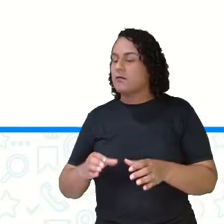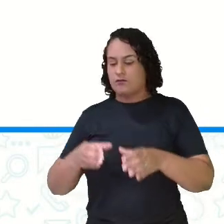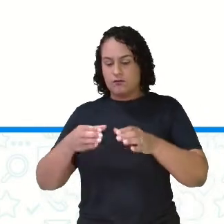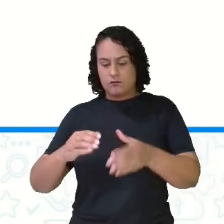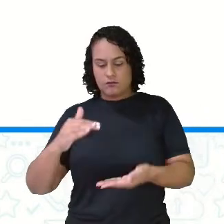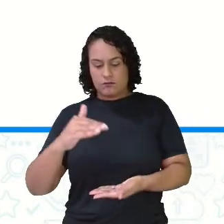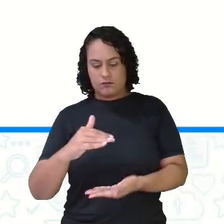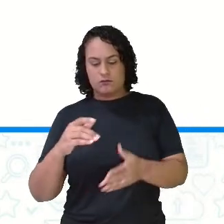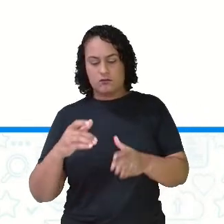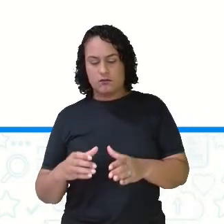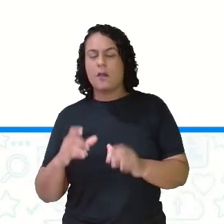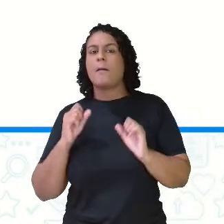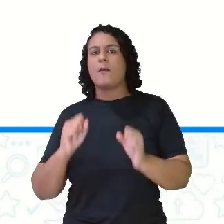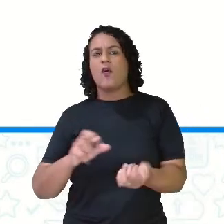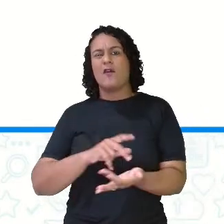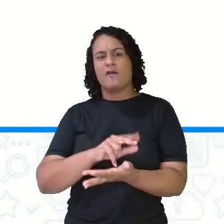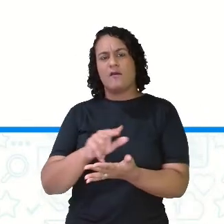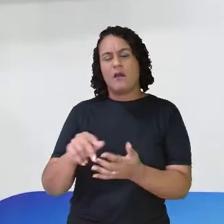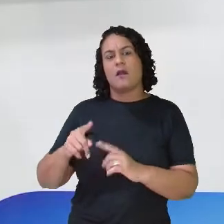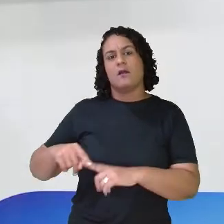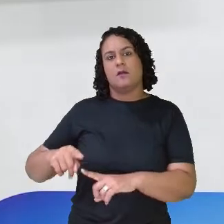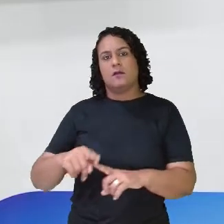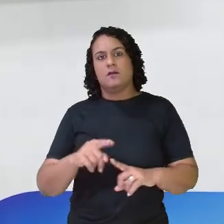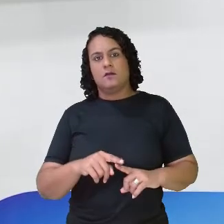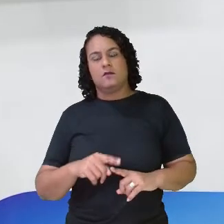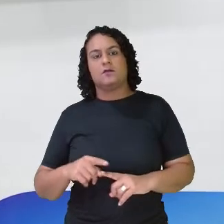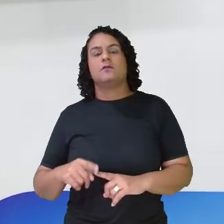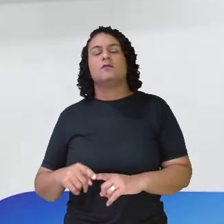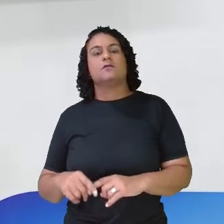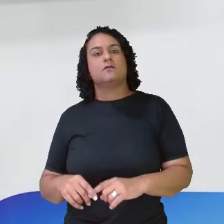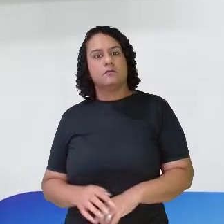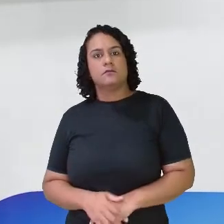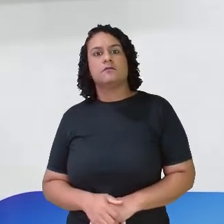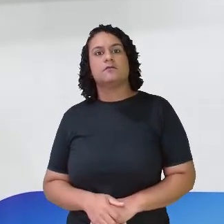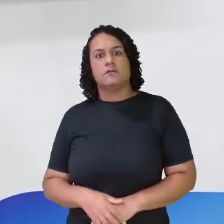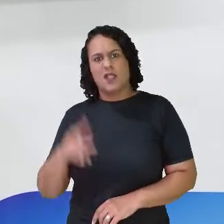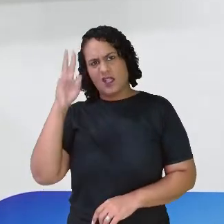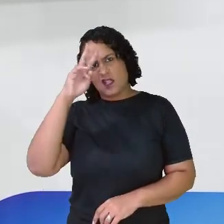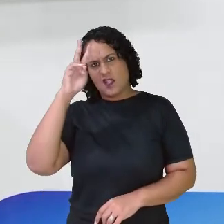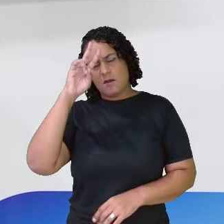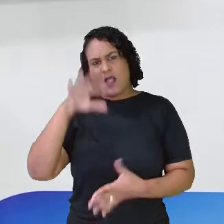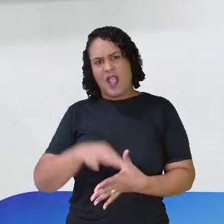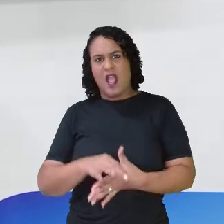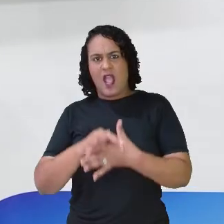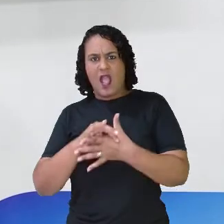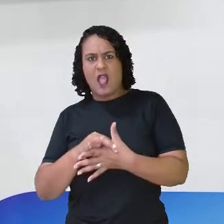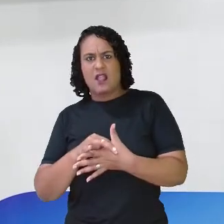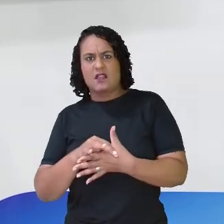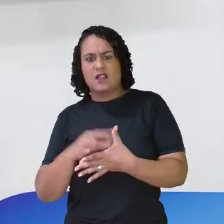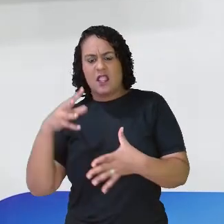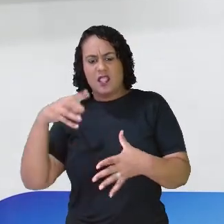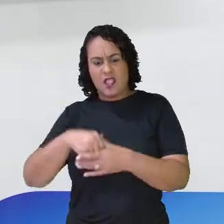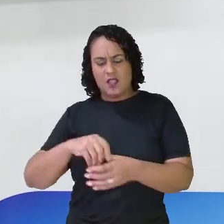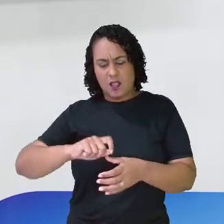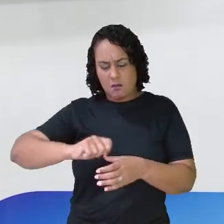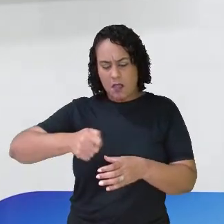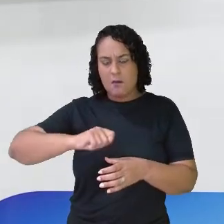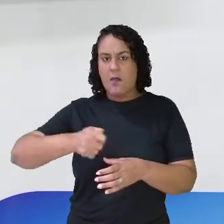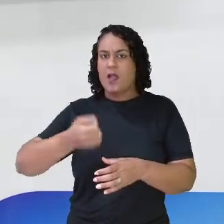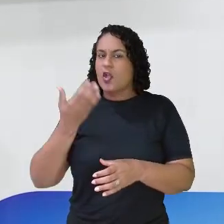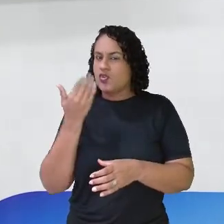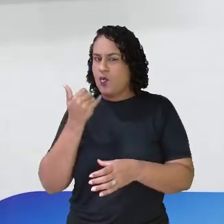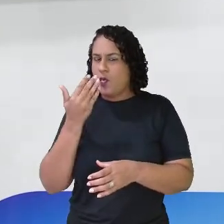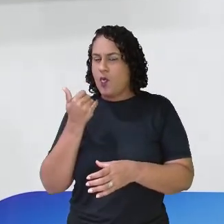ser vários tipos, tá? Numa latinha eu posso ter várias coisas, aquela carne enlatada, que a gente gosta de comer no almoço